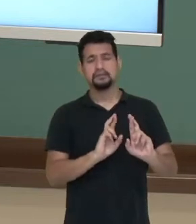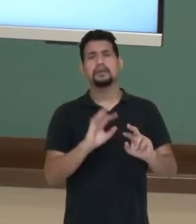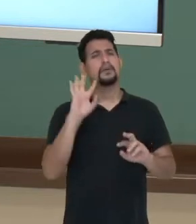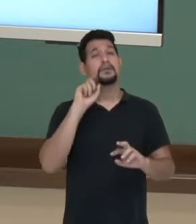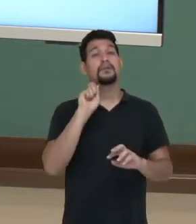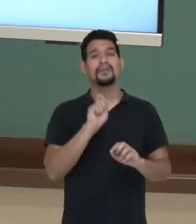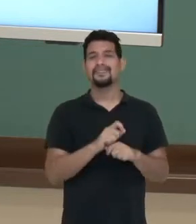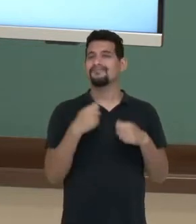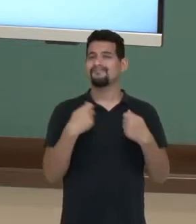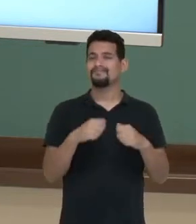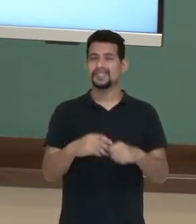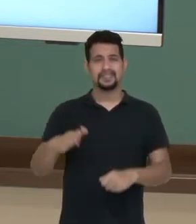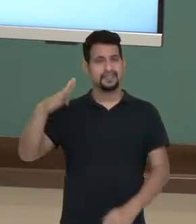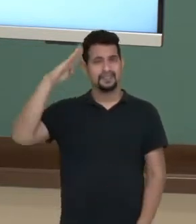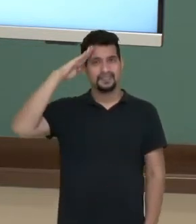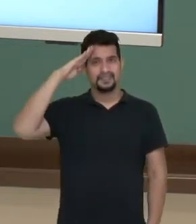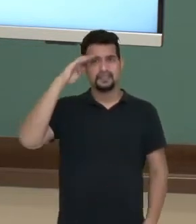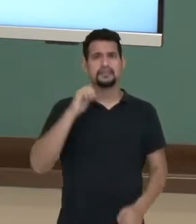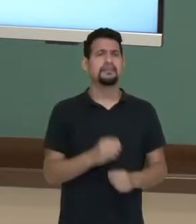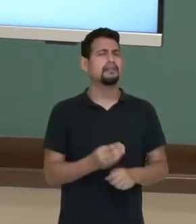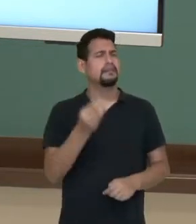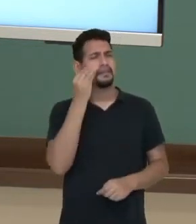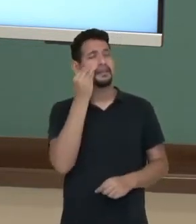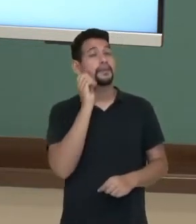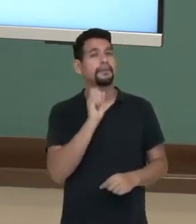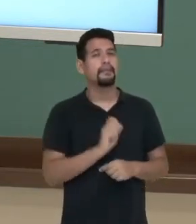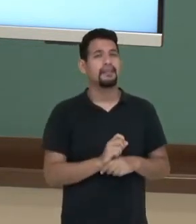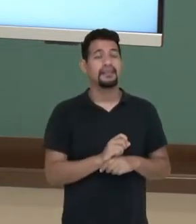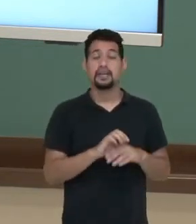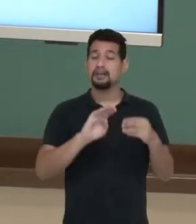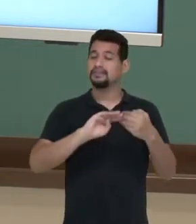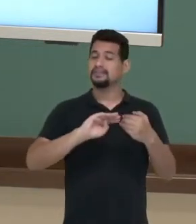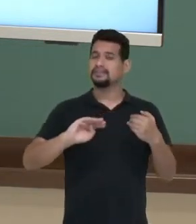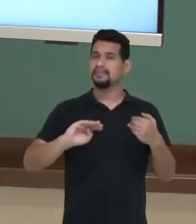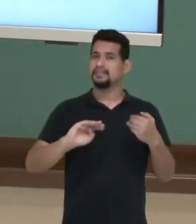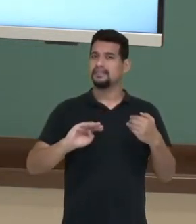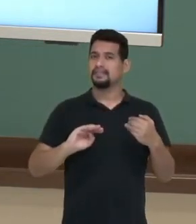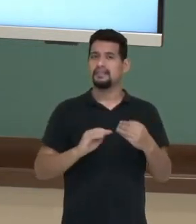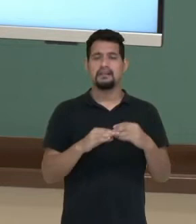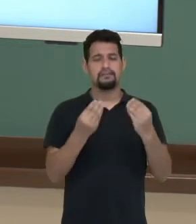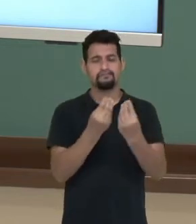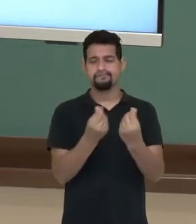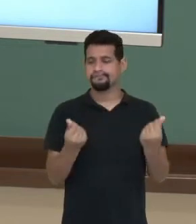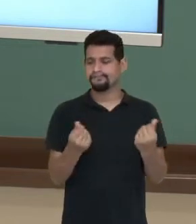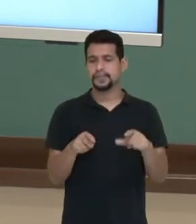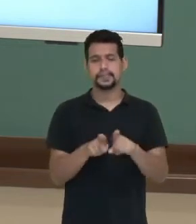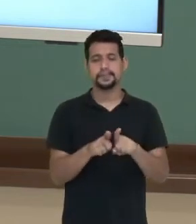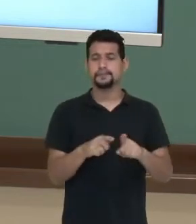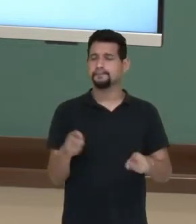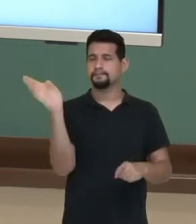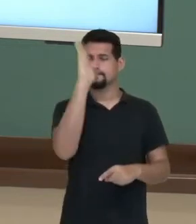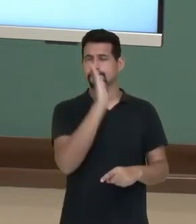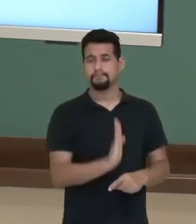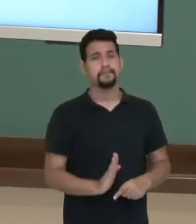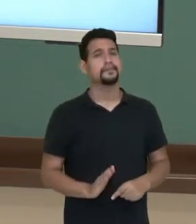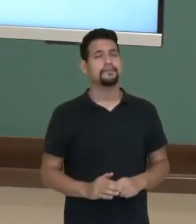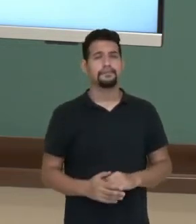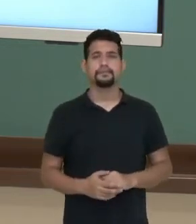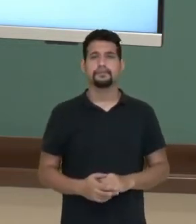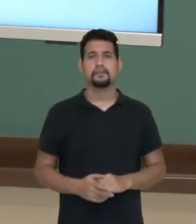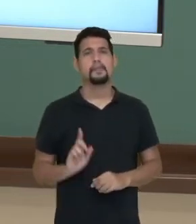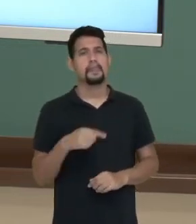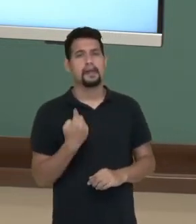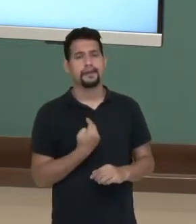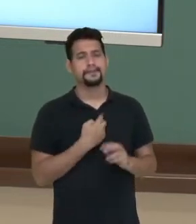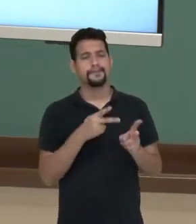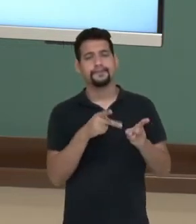um exército, justamente procurando impedir a divisão, a fragmentação do território brasileiro. como a gente pode